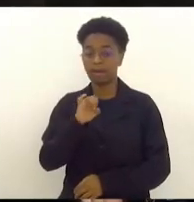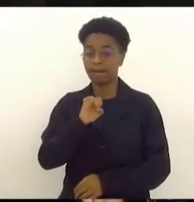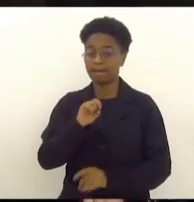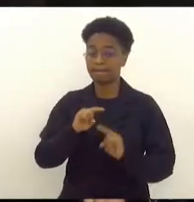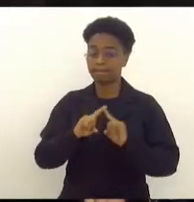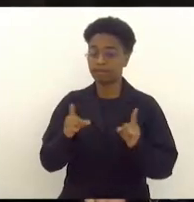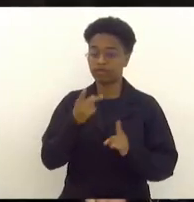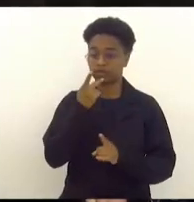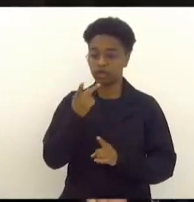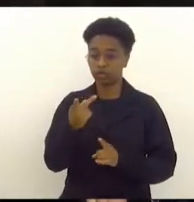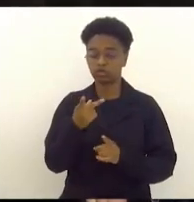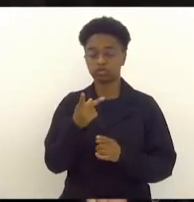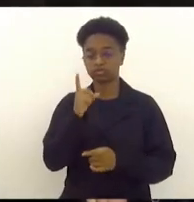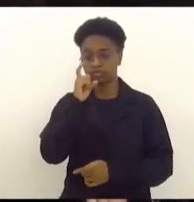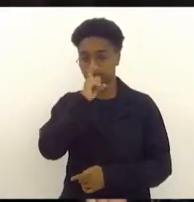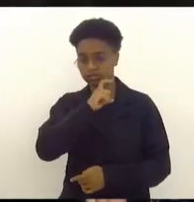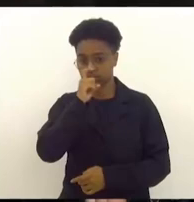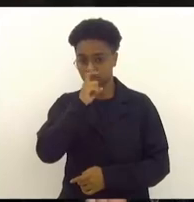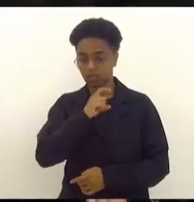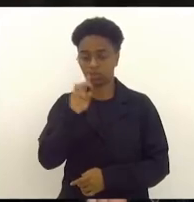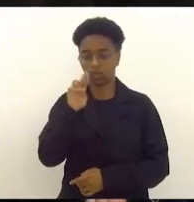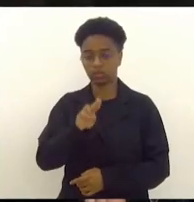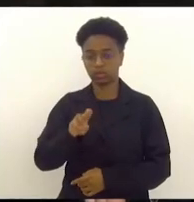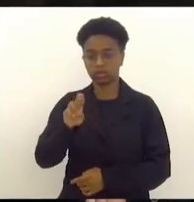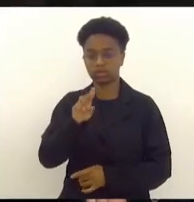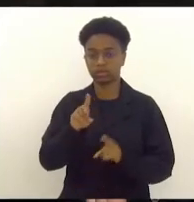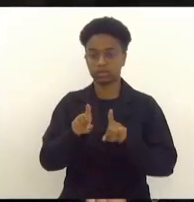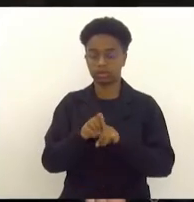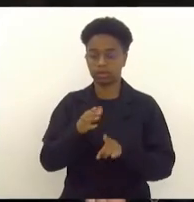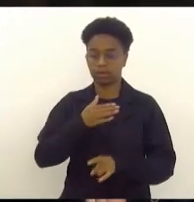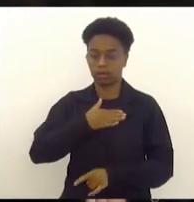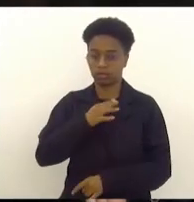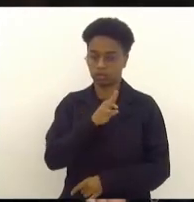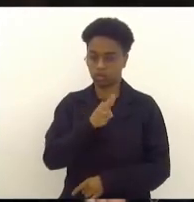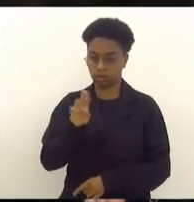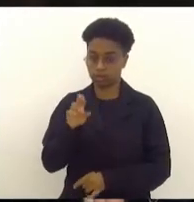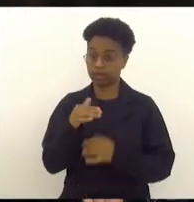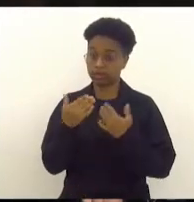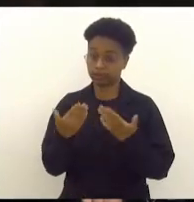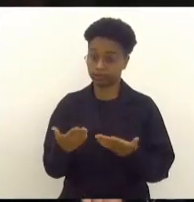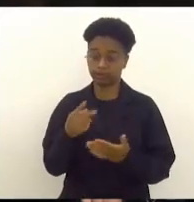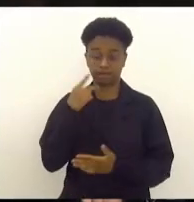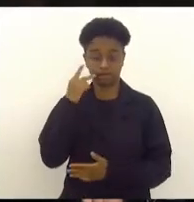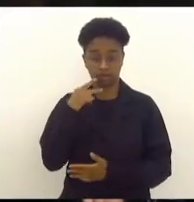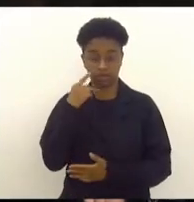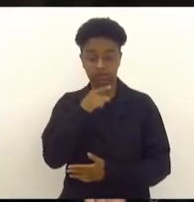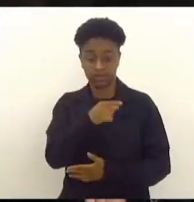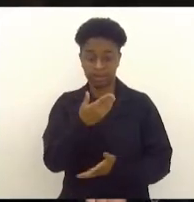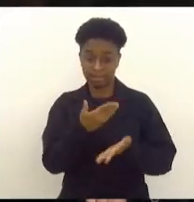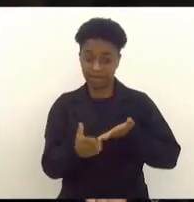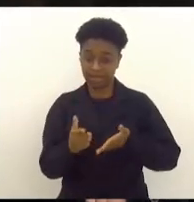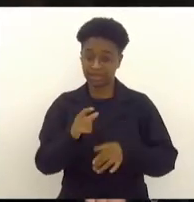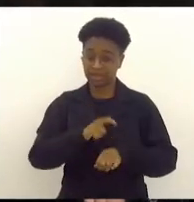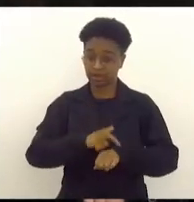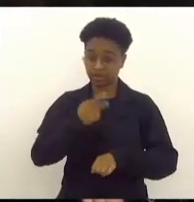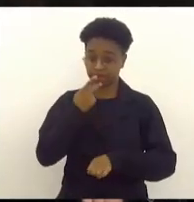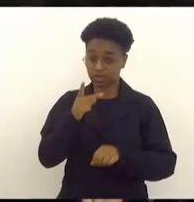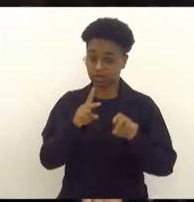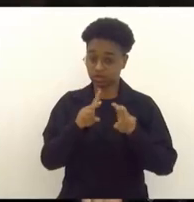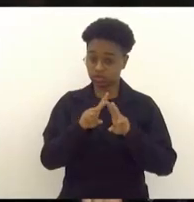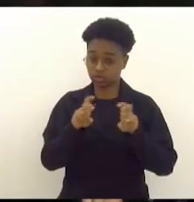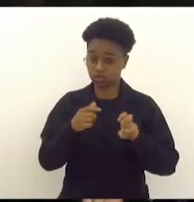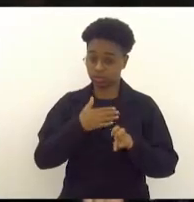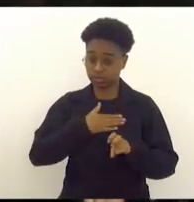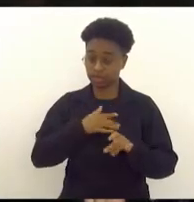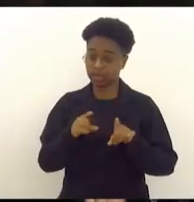afirmação usando inclusive o meu nome então o vereador o tempo que o senhor perde falando de mim falando mal